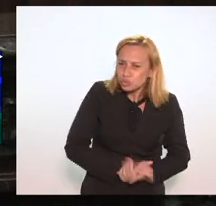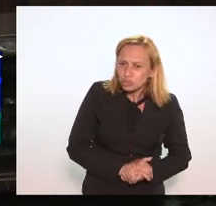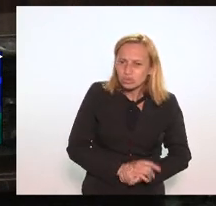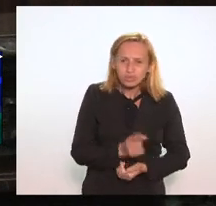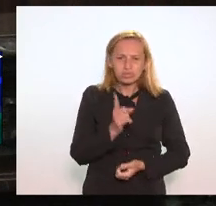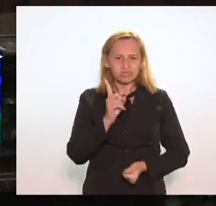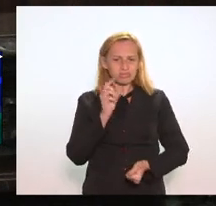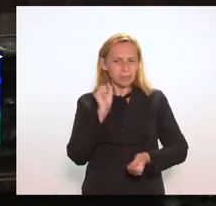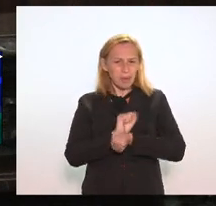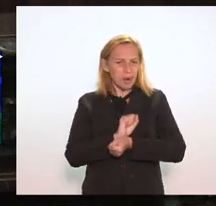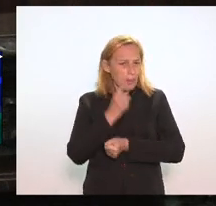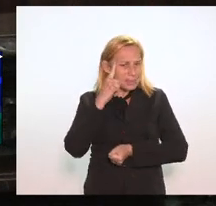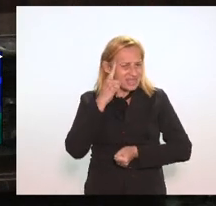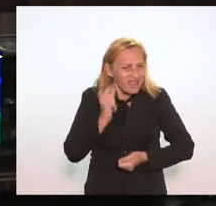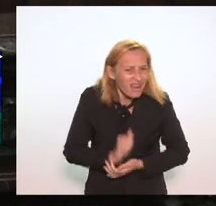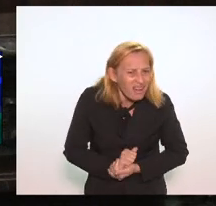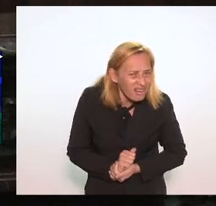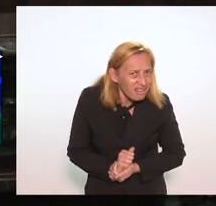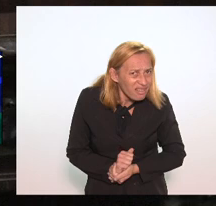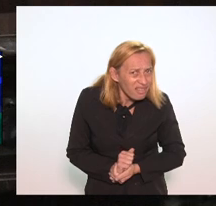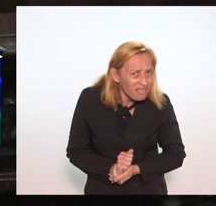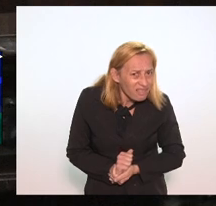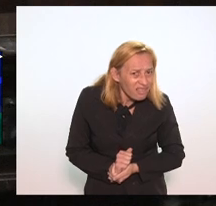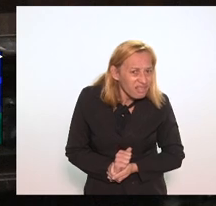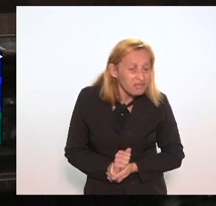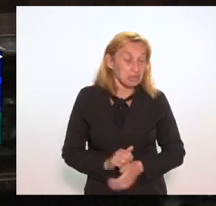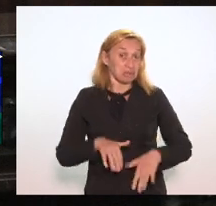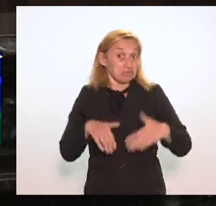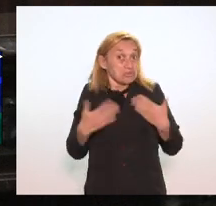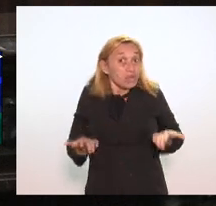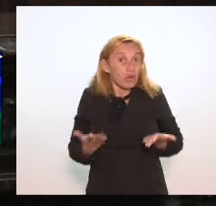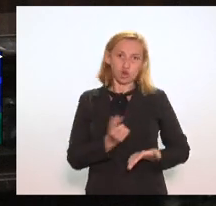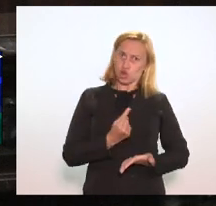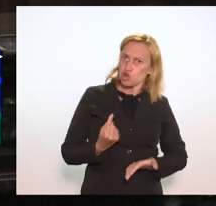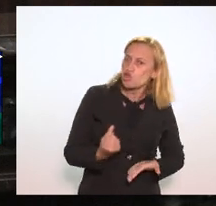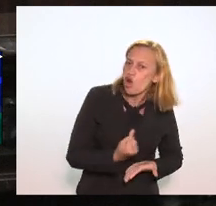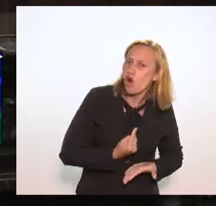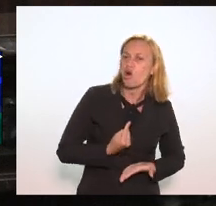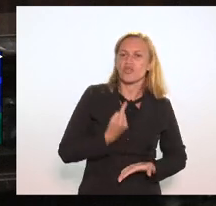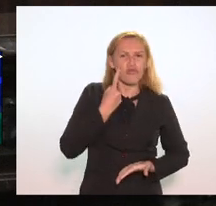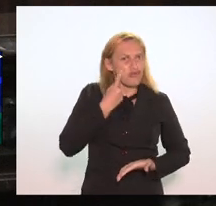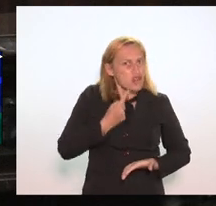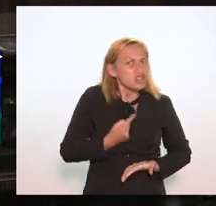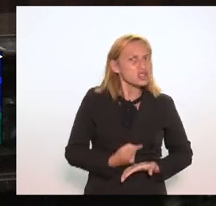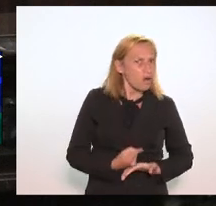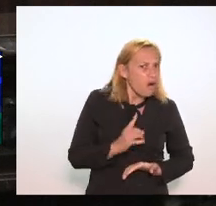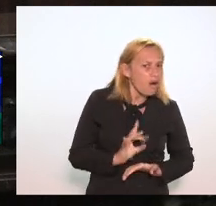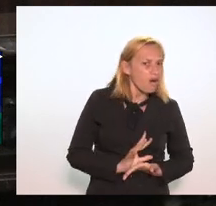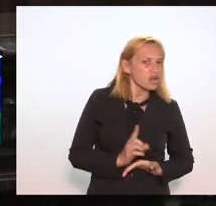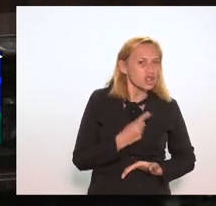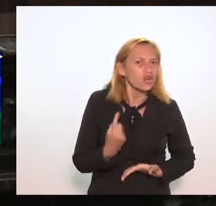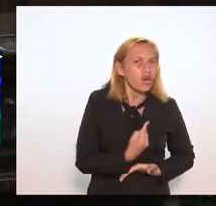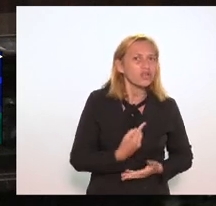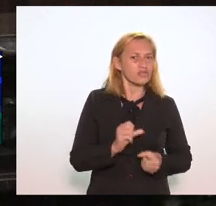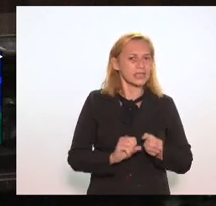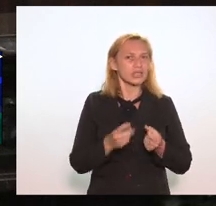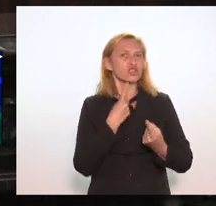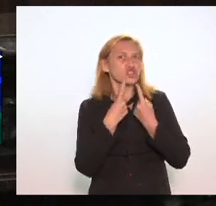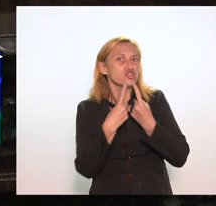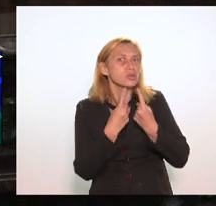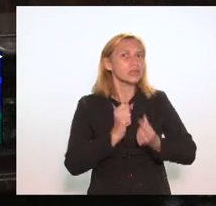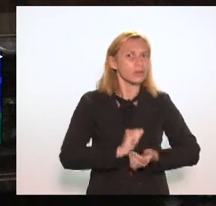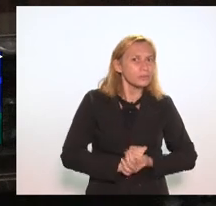parou para pensar nisso até agora bom então nós repare Observe que nós estamos fazendo uma